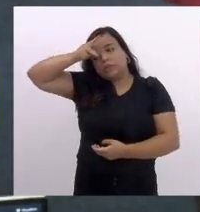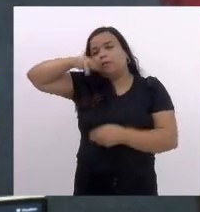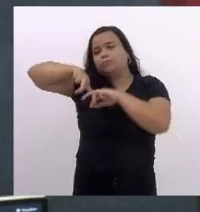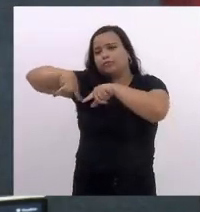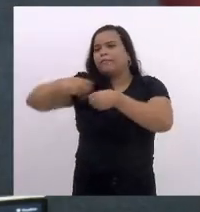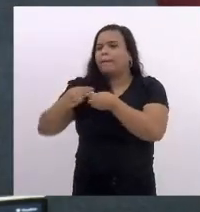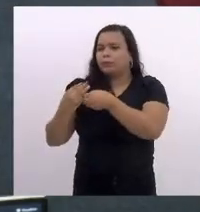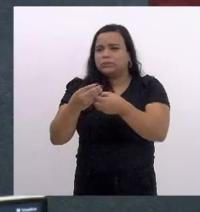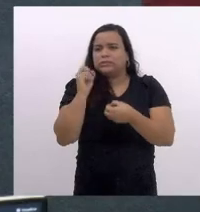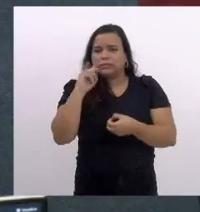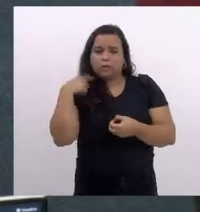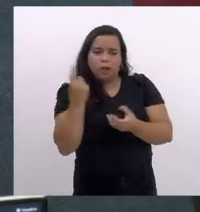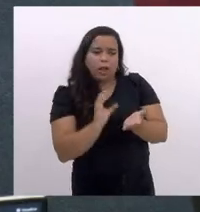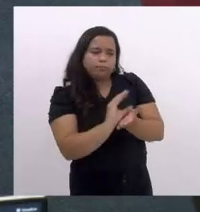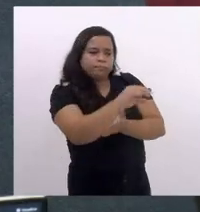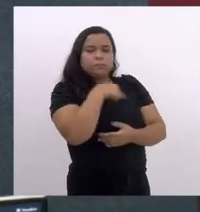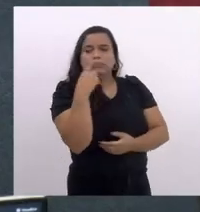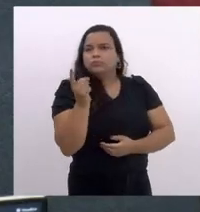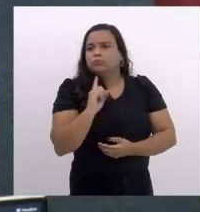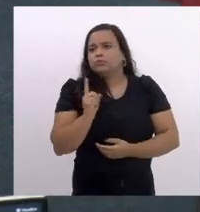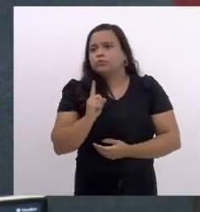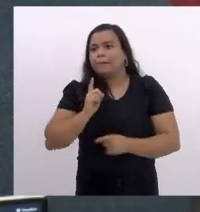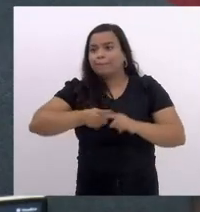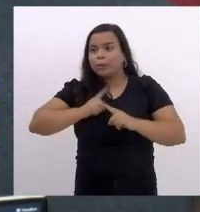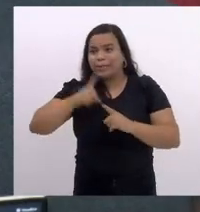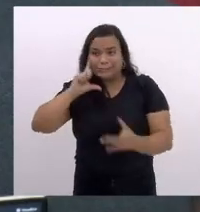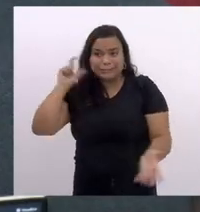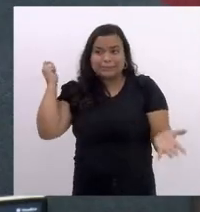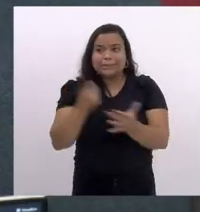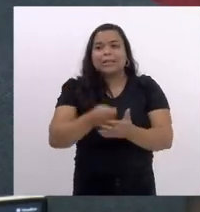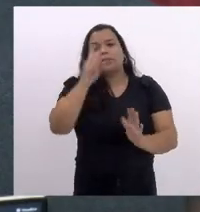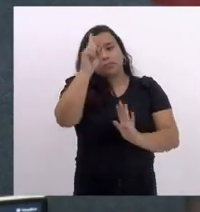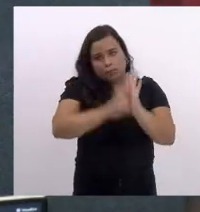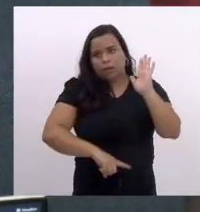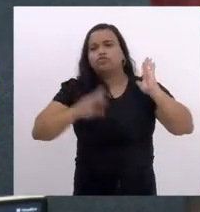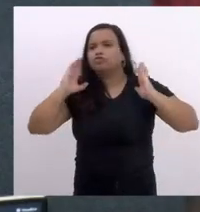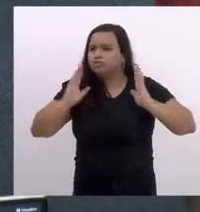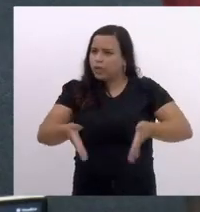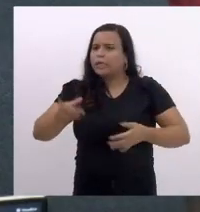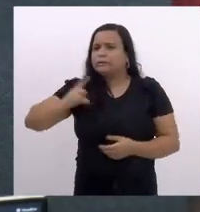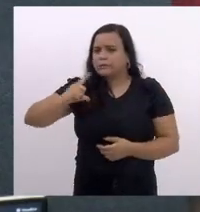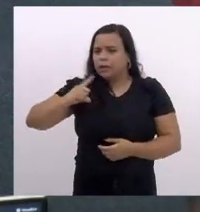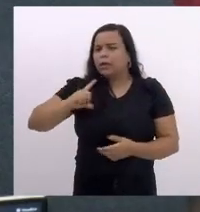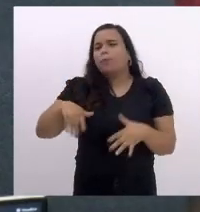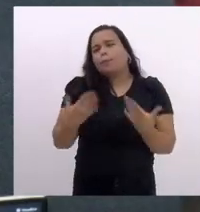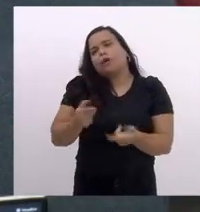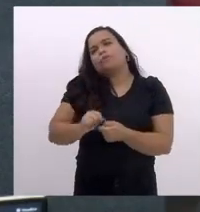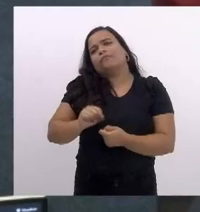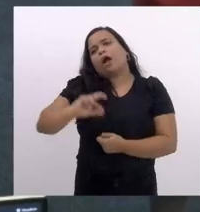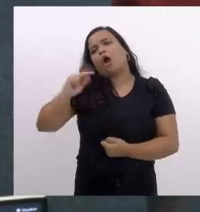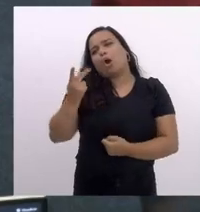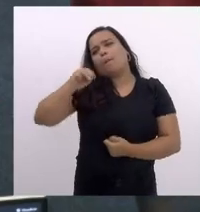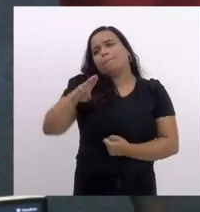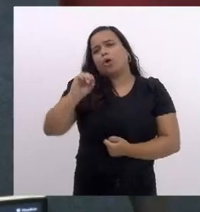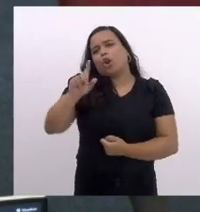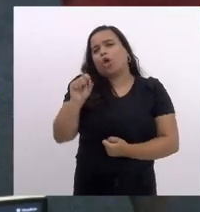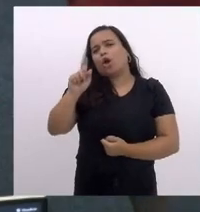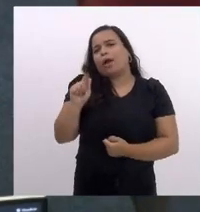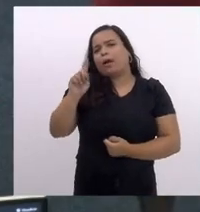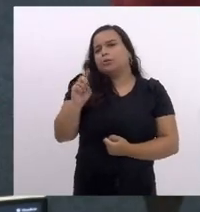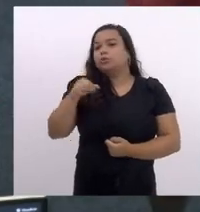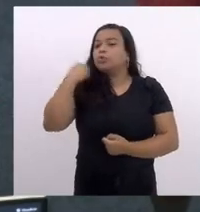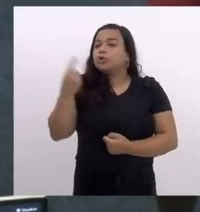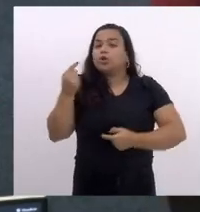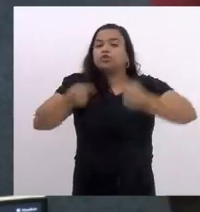e sem, porque decretado já está, e quando é homologado. O que nós estamos discutindo é se